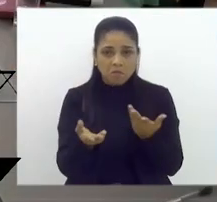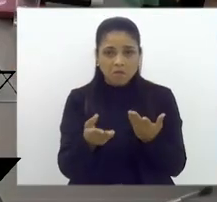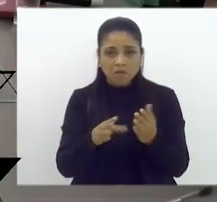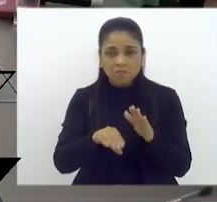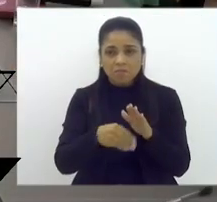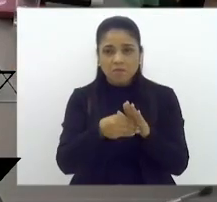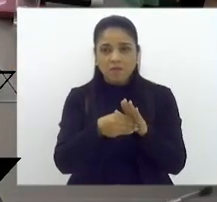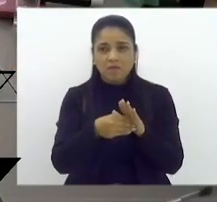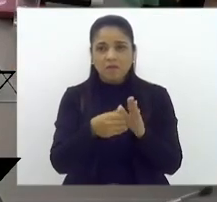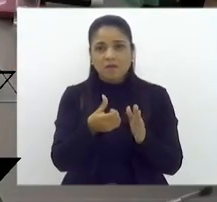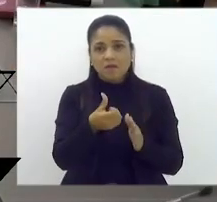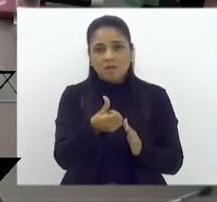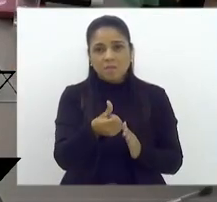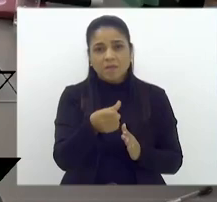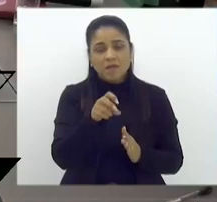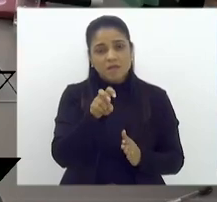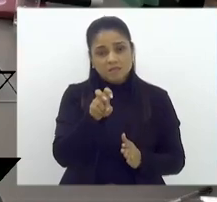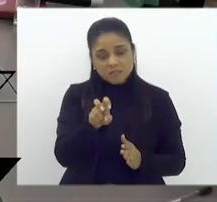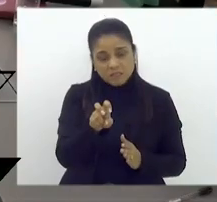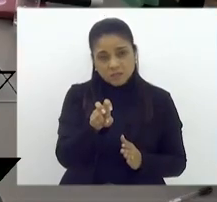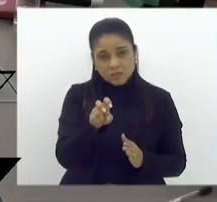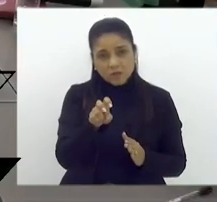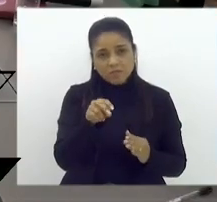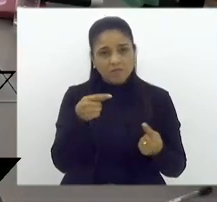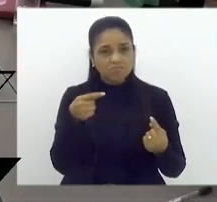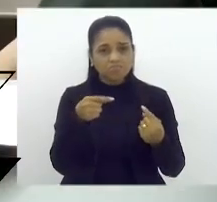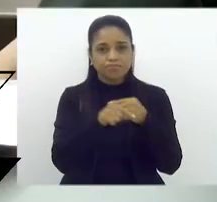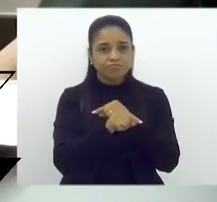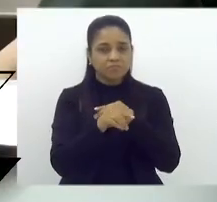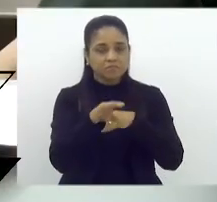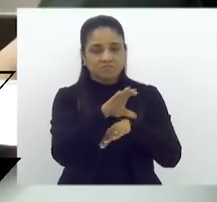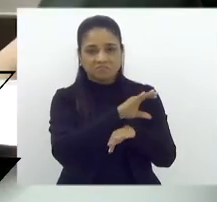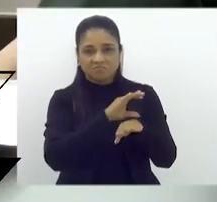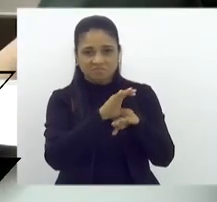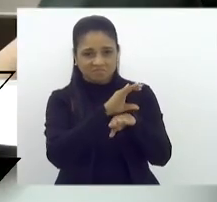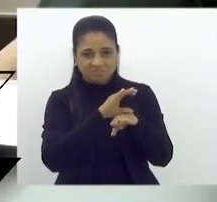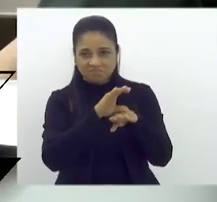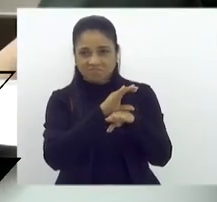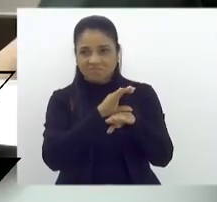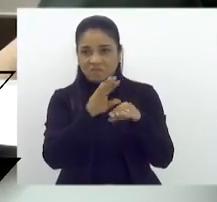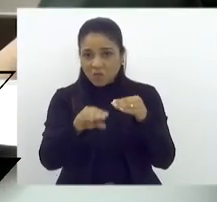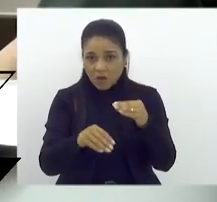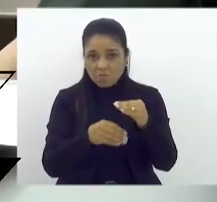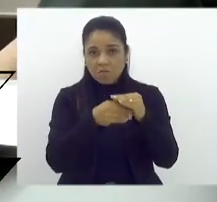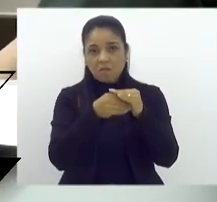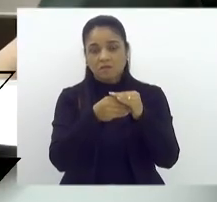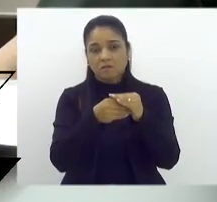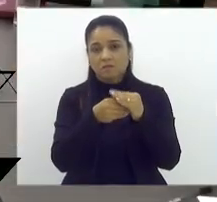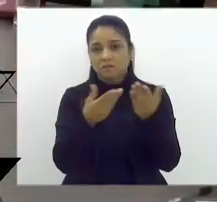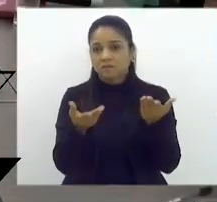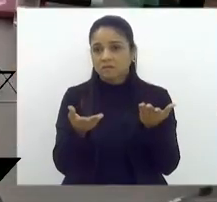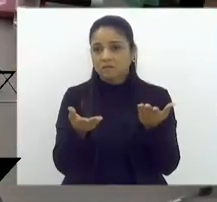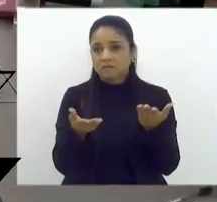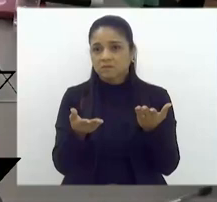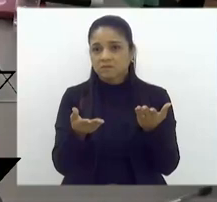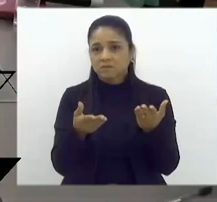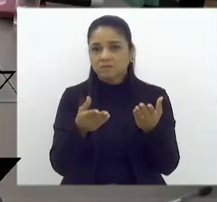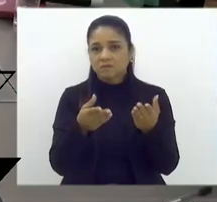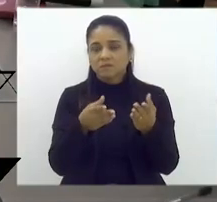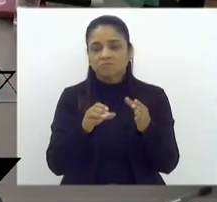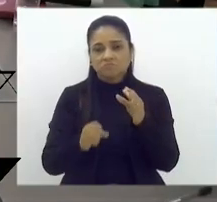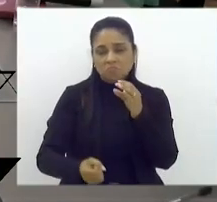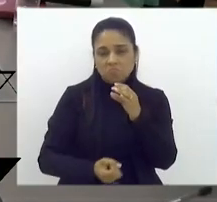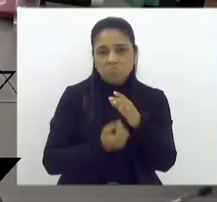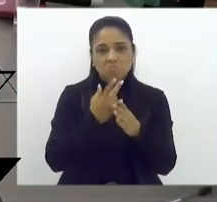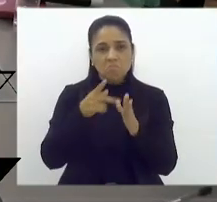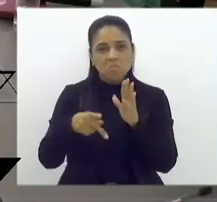Não, o 65 da pauta é pela inconstitucionalidade. Da juridicidade com emendas. É o projeto de autoria do deputado Anderson